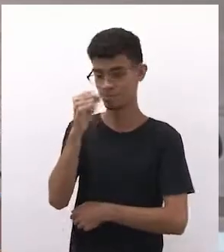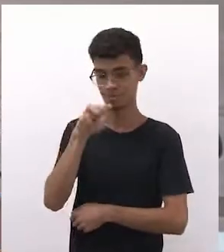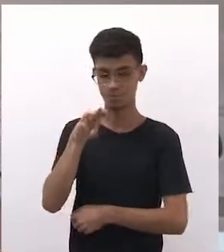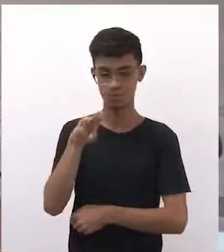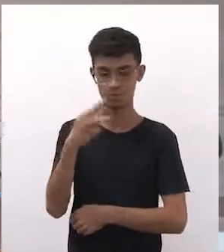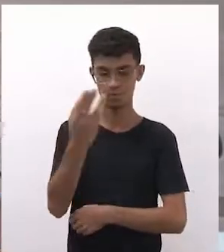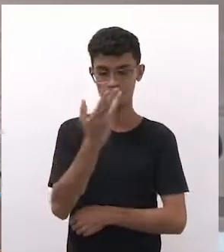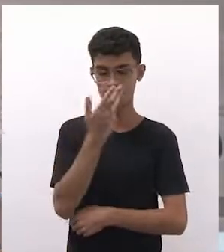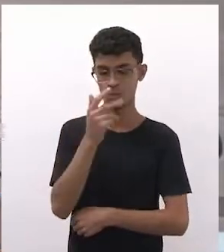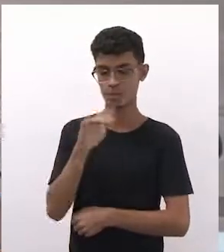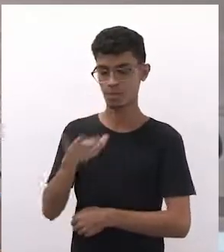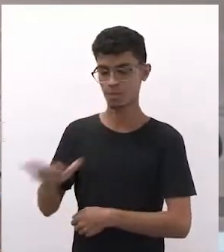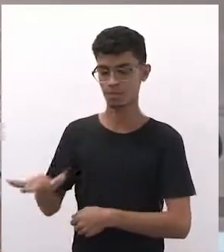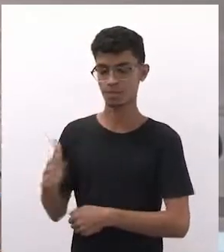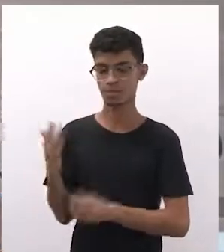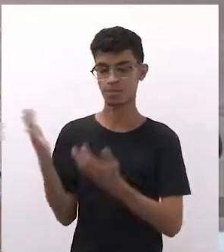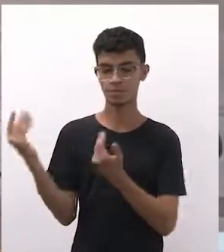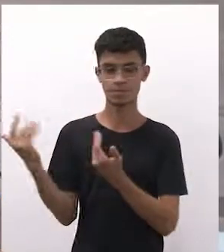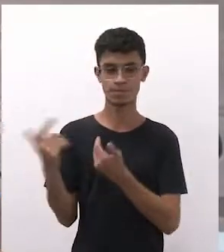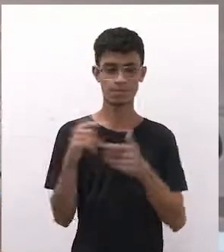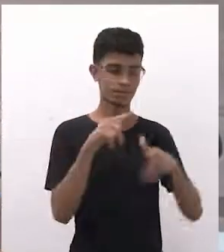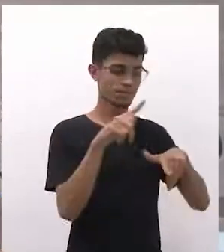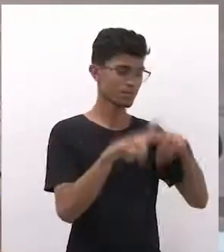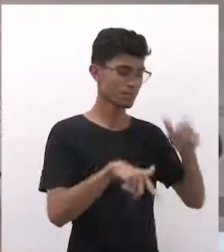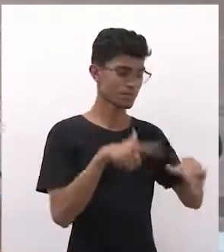de crianças e adolescentes trabalhando.